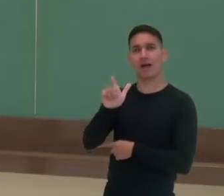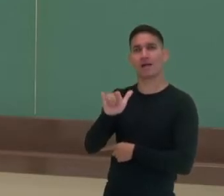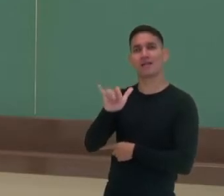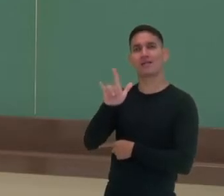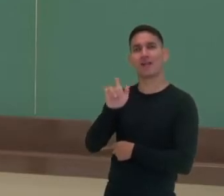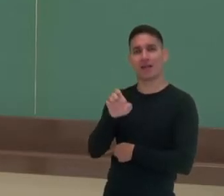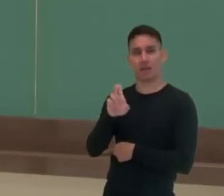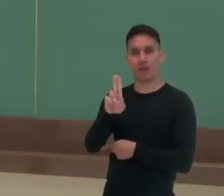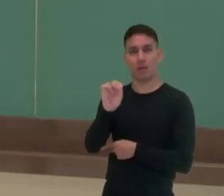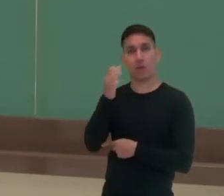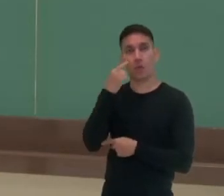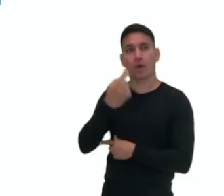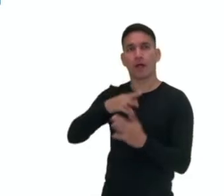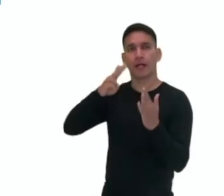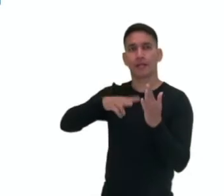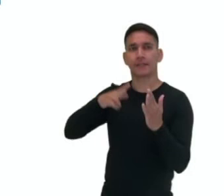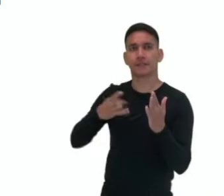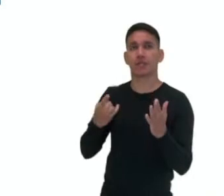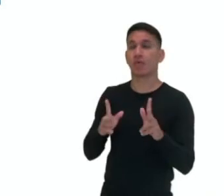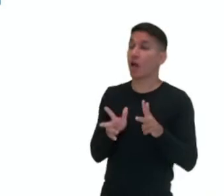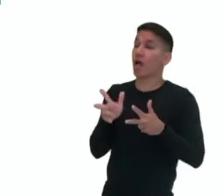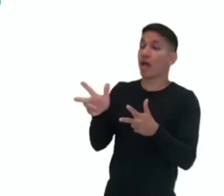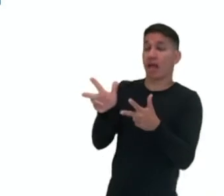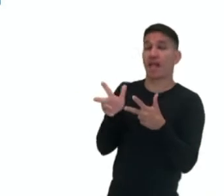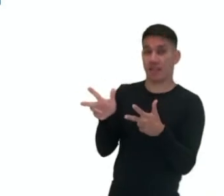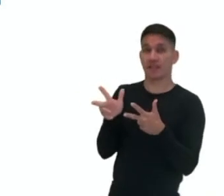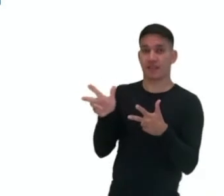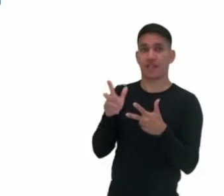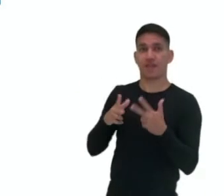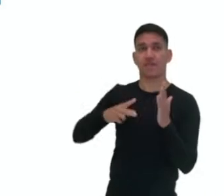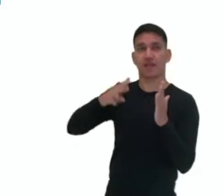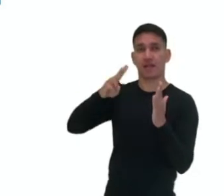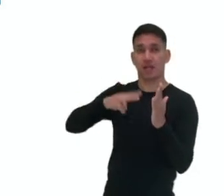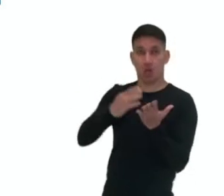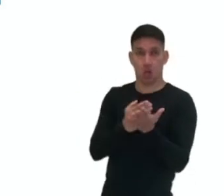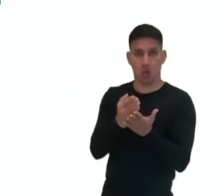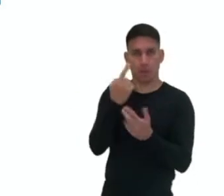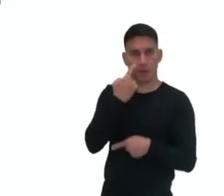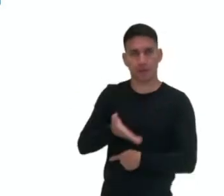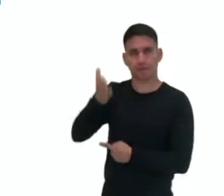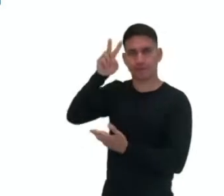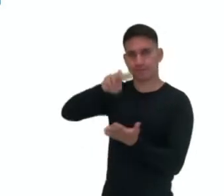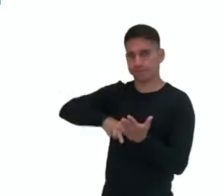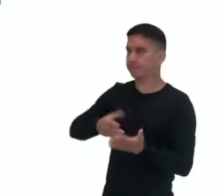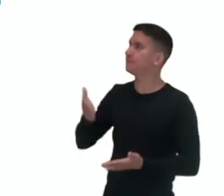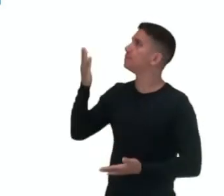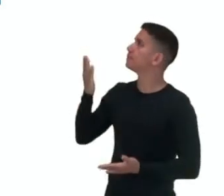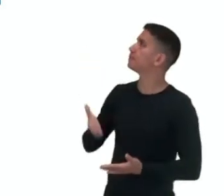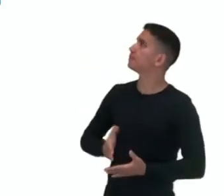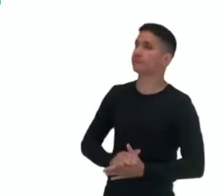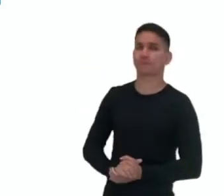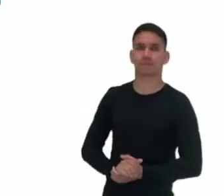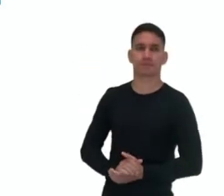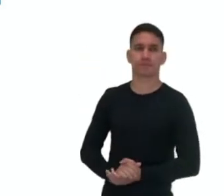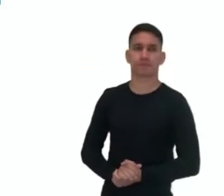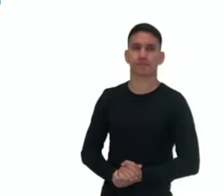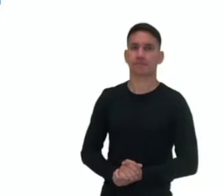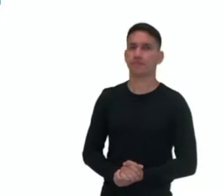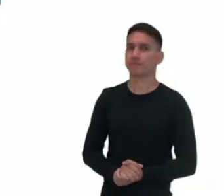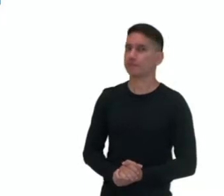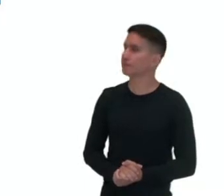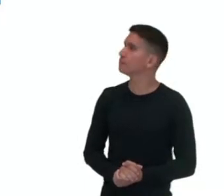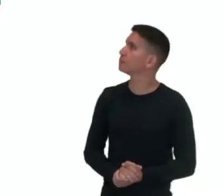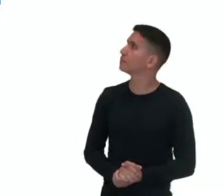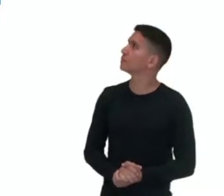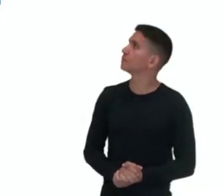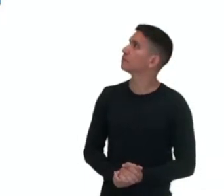news. A entrevista começa mais ou menos assim, vamos acompanhar? Sugiro